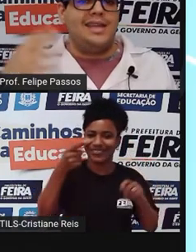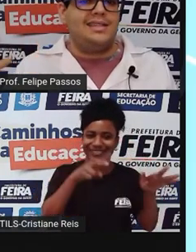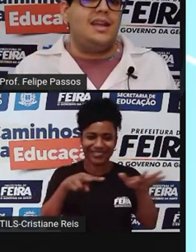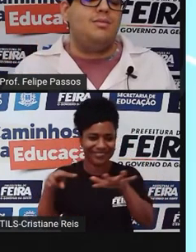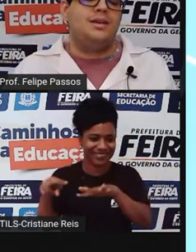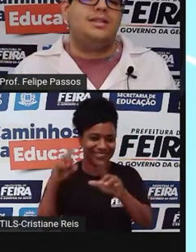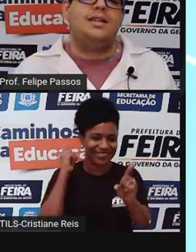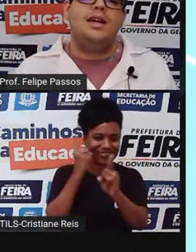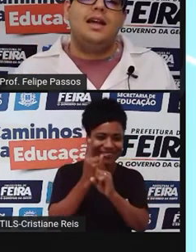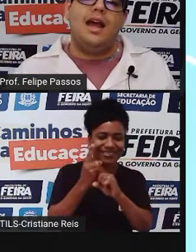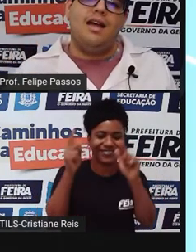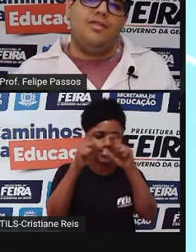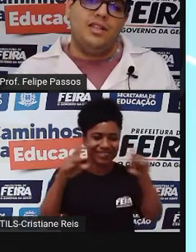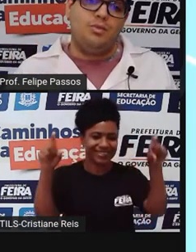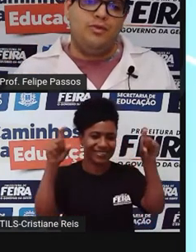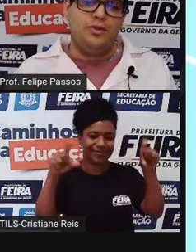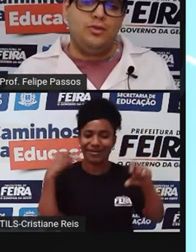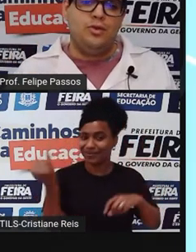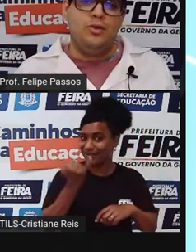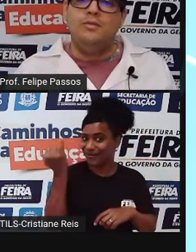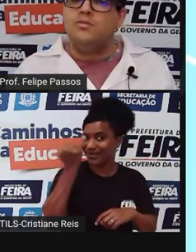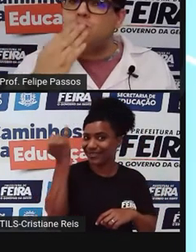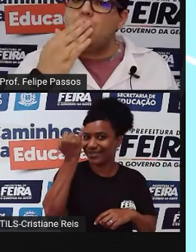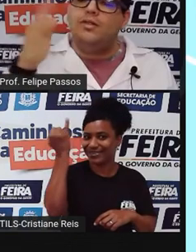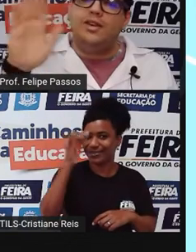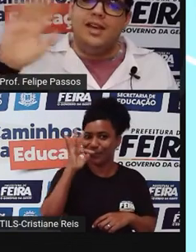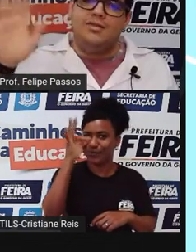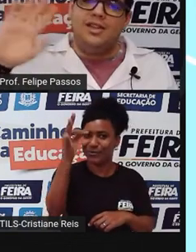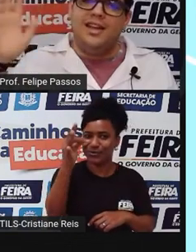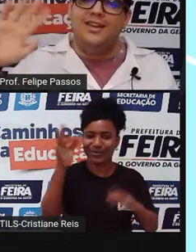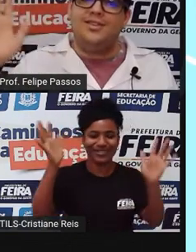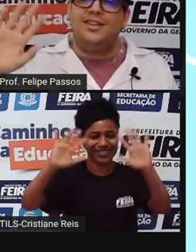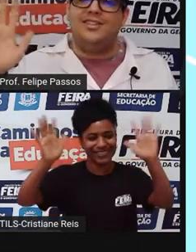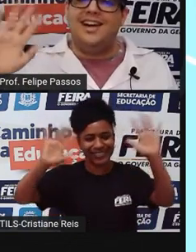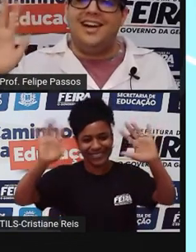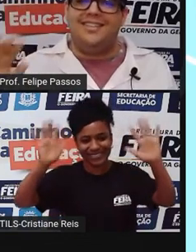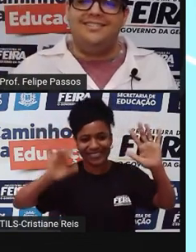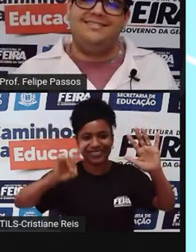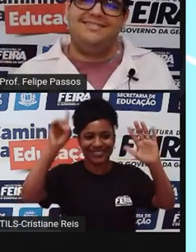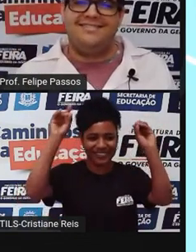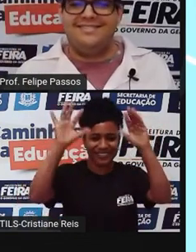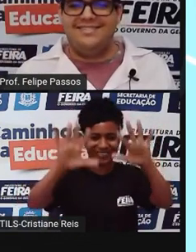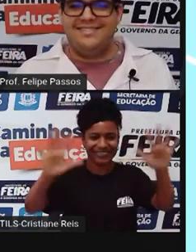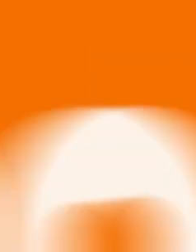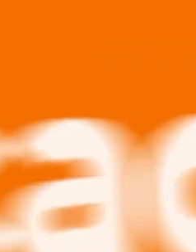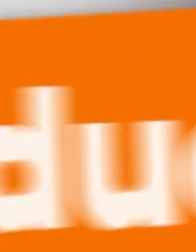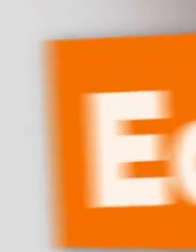mais temas relevantes para o futuro. Fiquem com Deus, tchau, tchau!